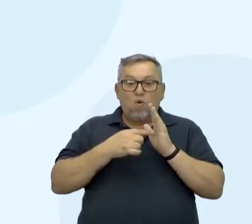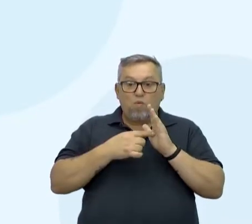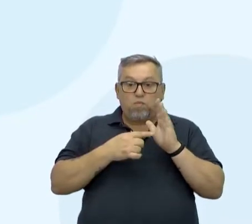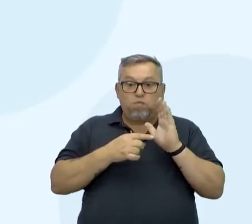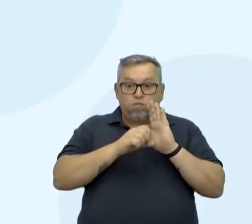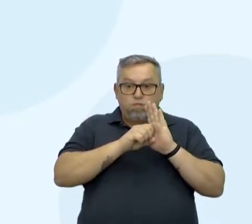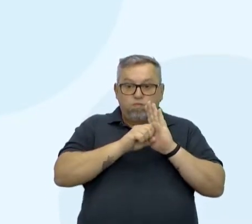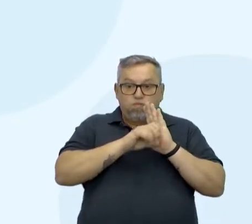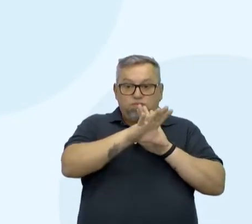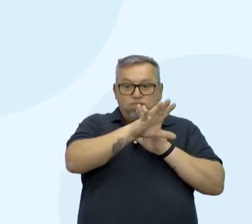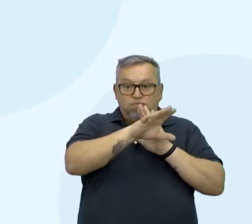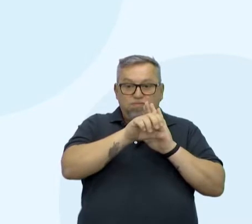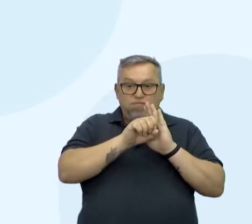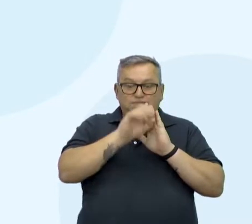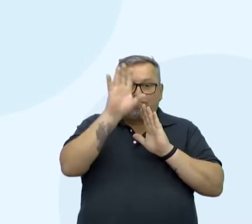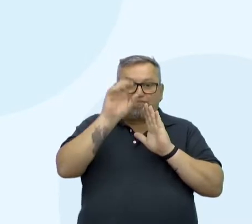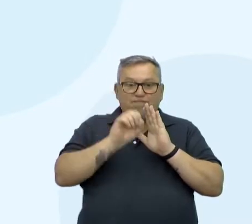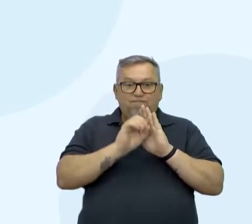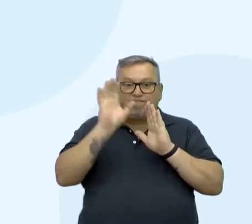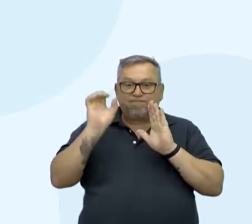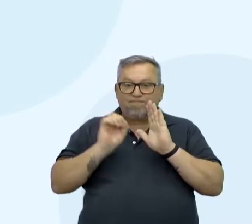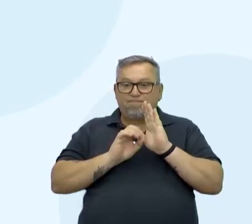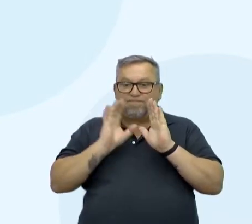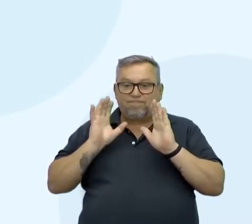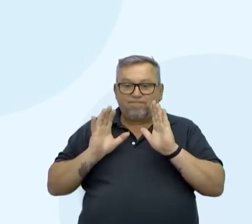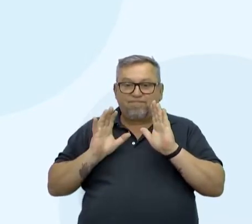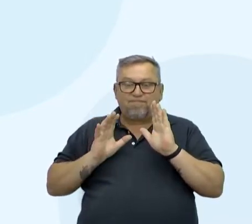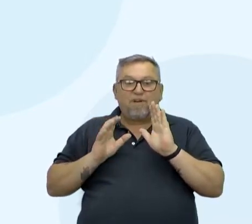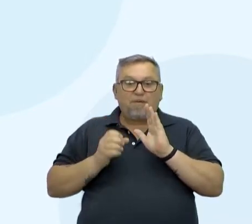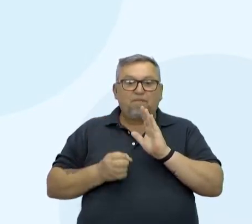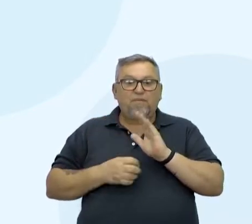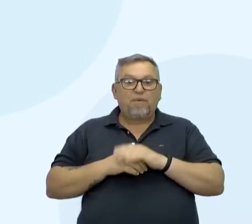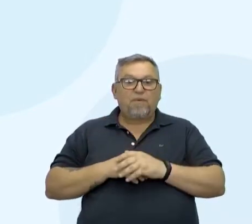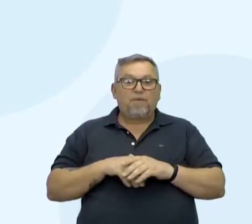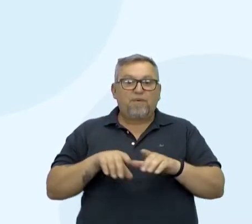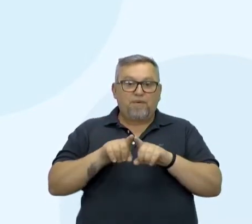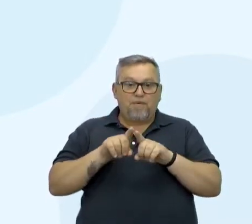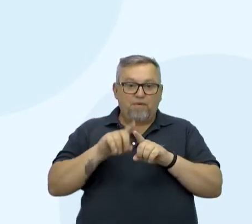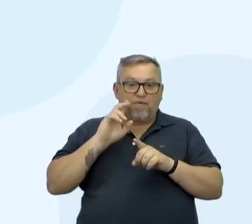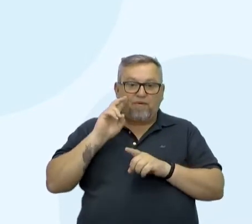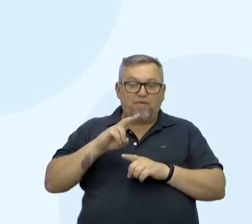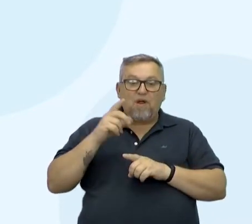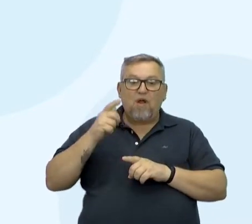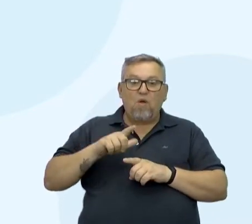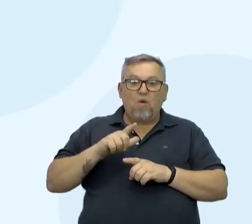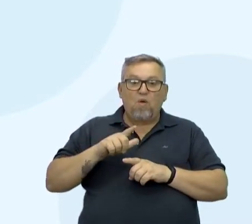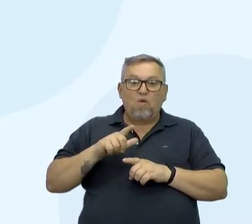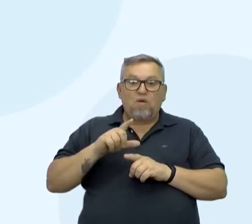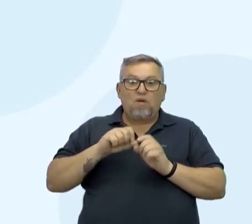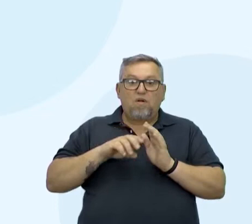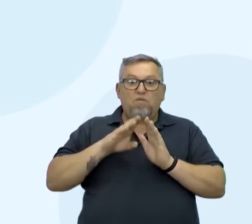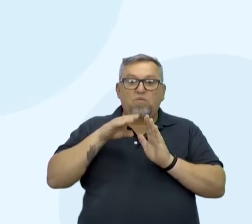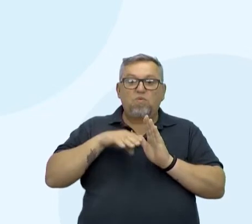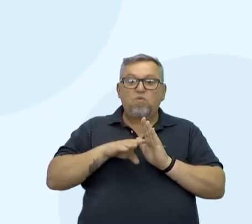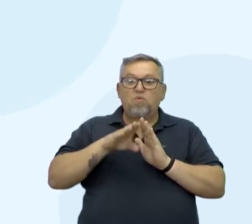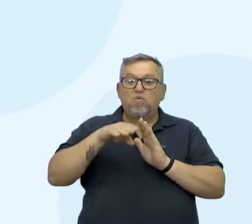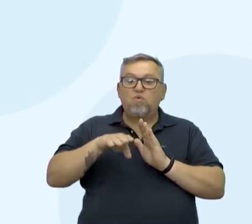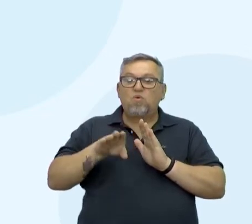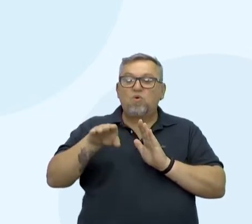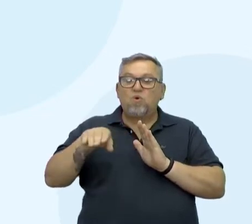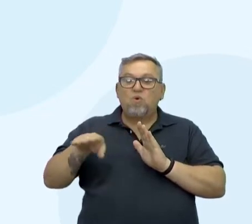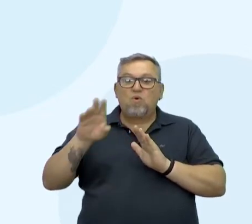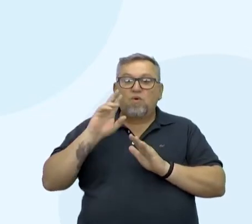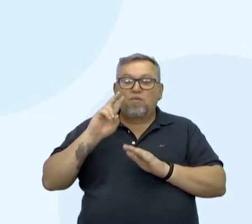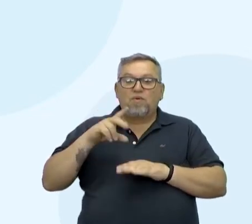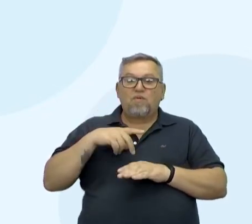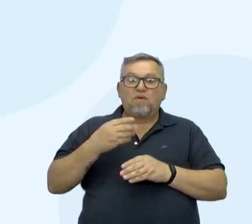as direções. E aí você tem aqui um raio, né? Esse raio é o ponto, né? Onde essa onda está se propagando, né? No espaço. Ó,